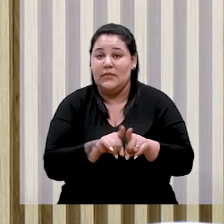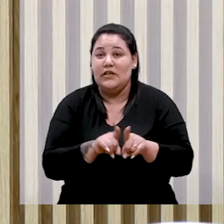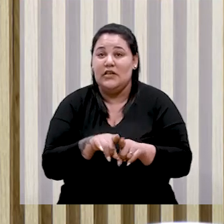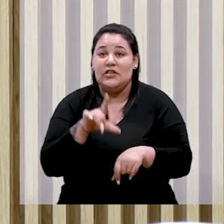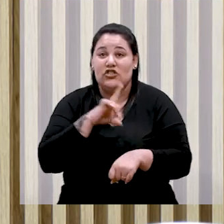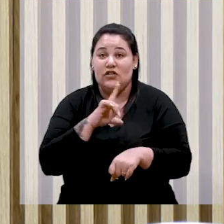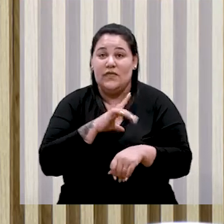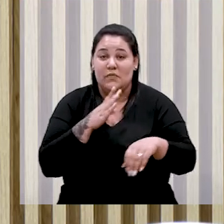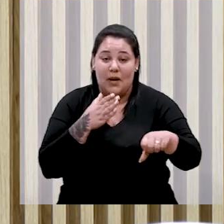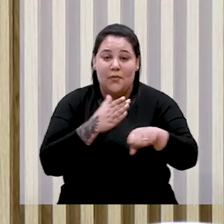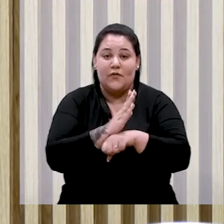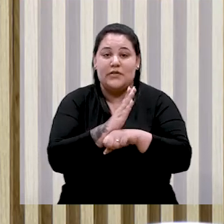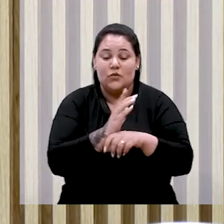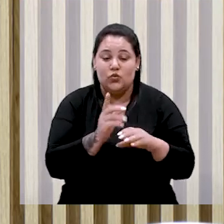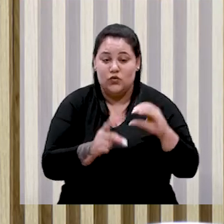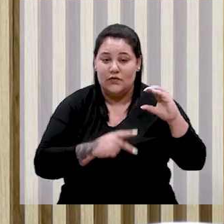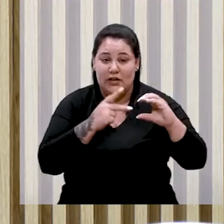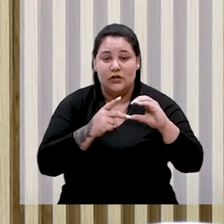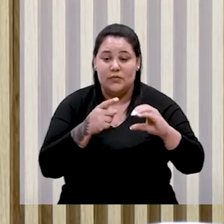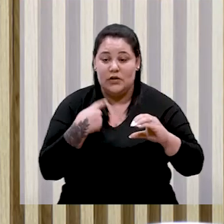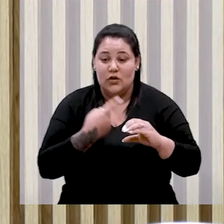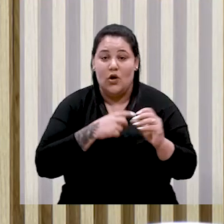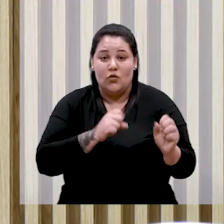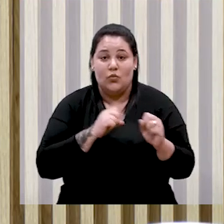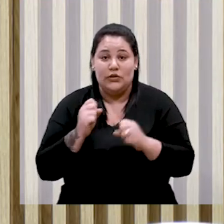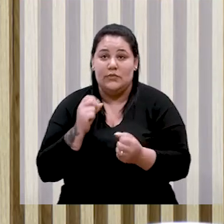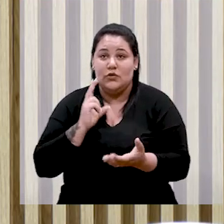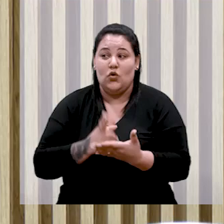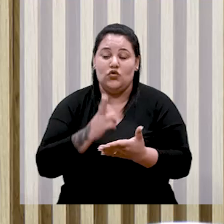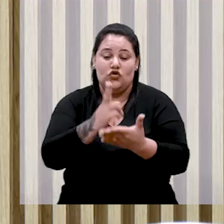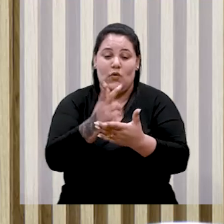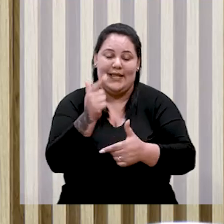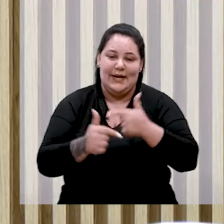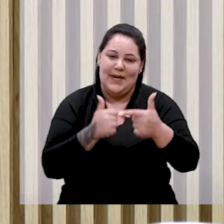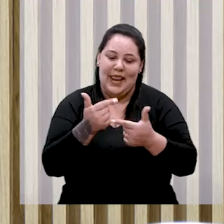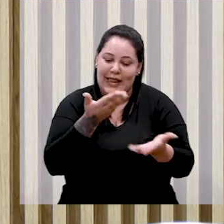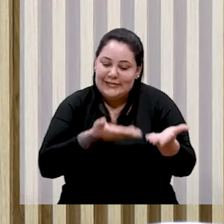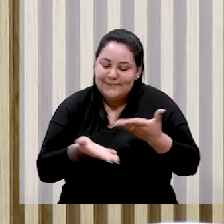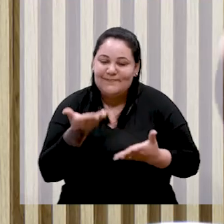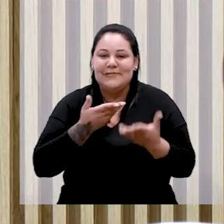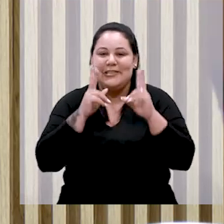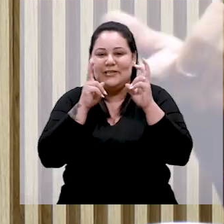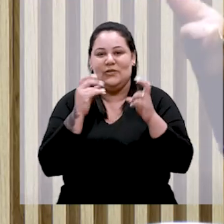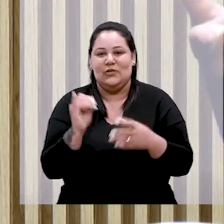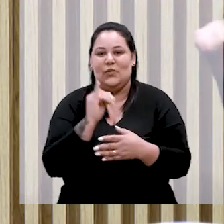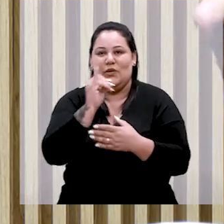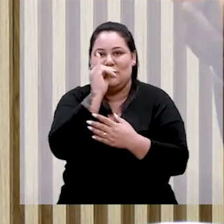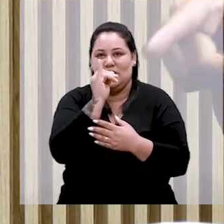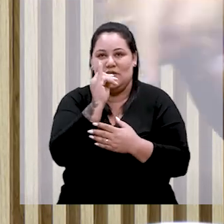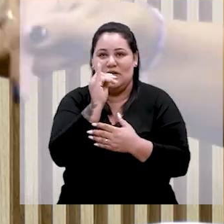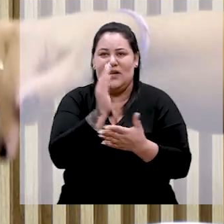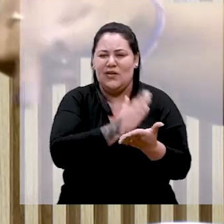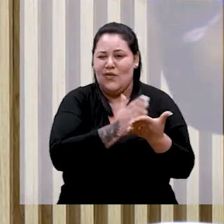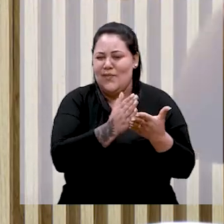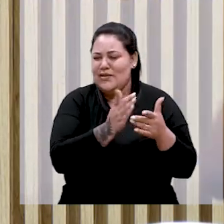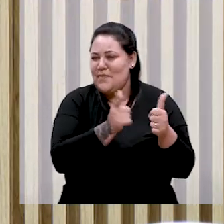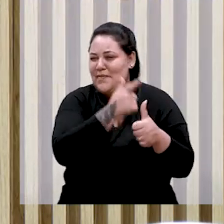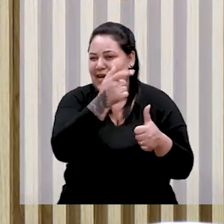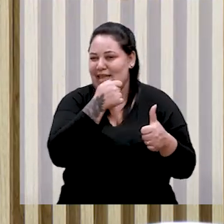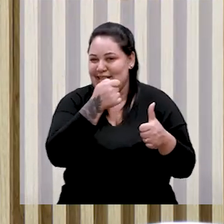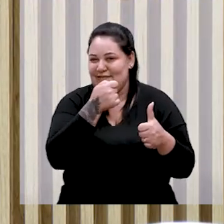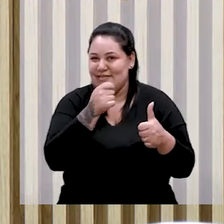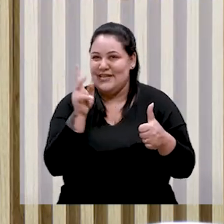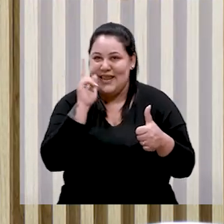tivemos mais uma vez a aprovação unânime da casa para que a gente possa seguir tratando e trabalhando esse tema tão importante. Lá no começo, na nossa